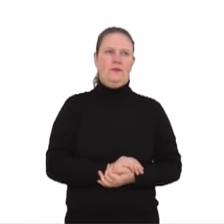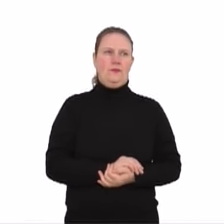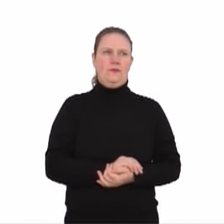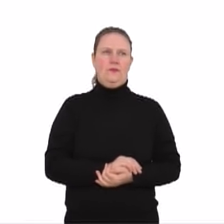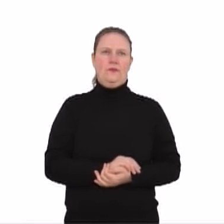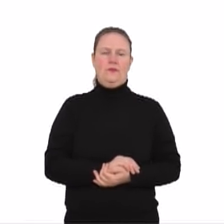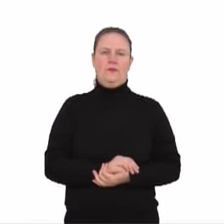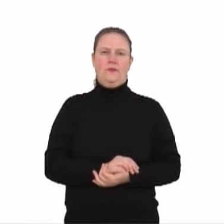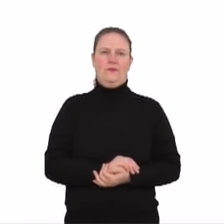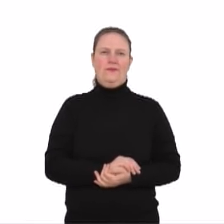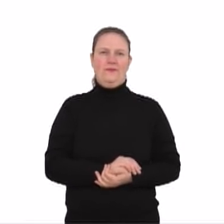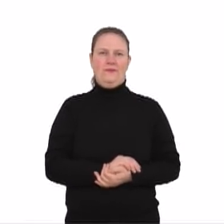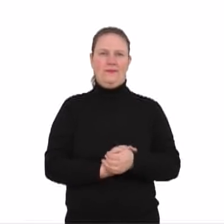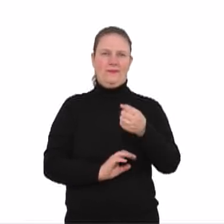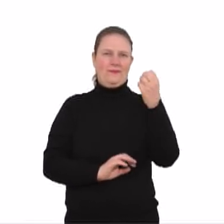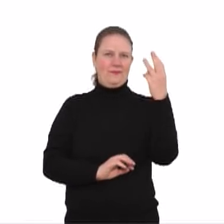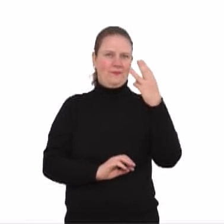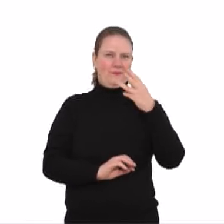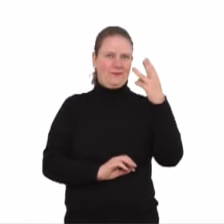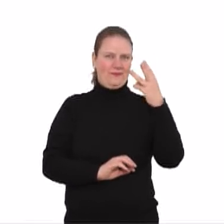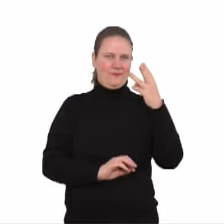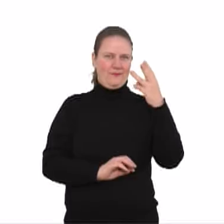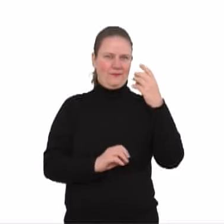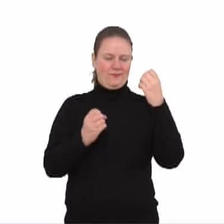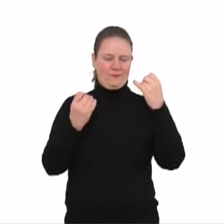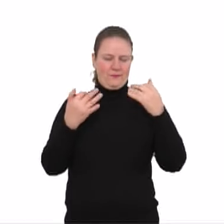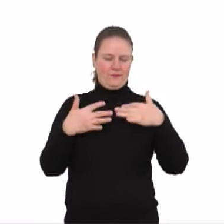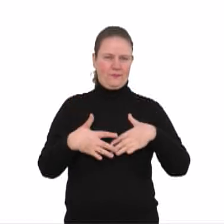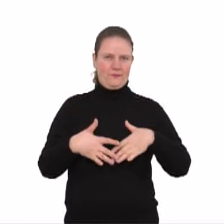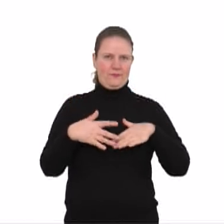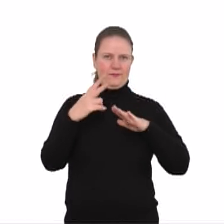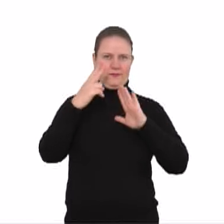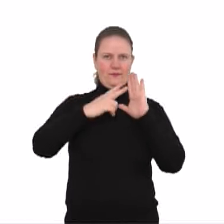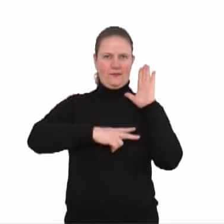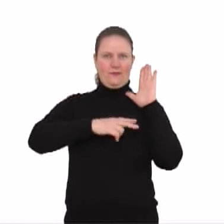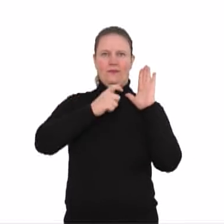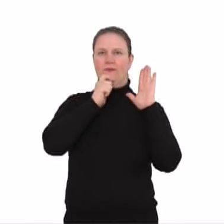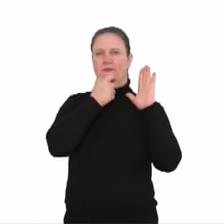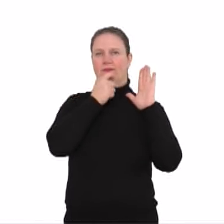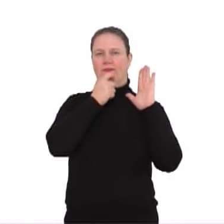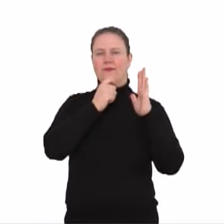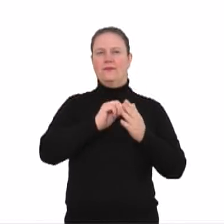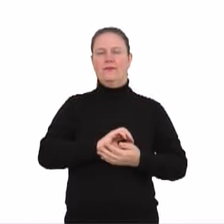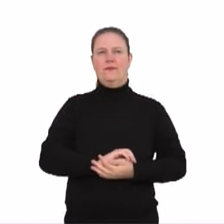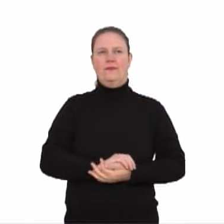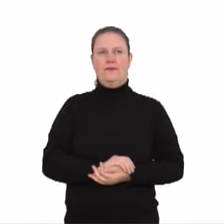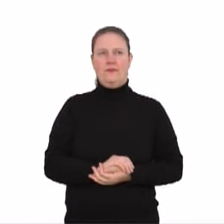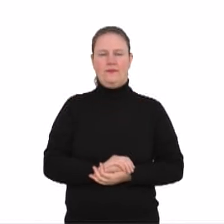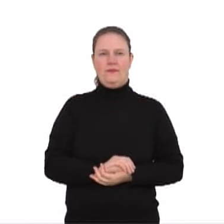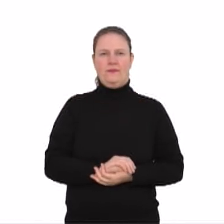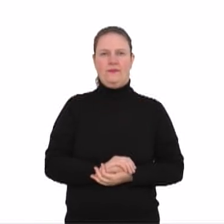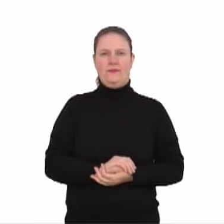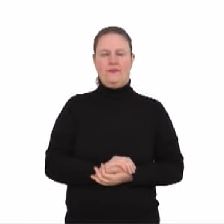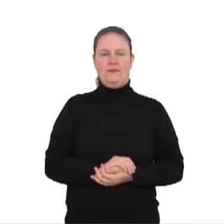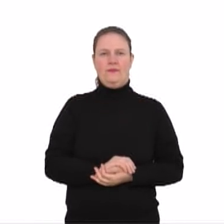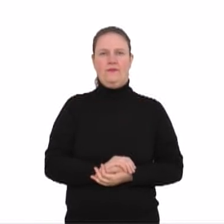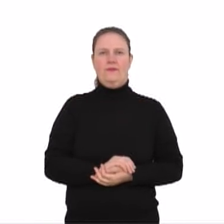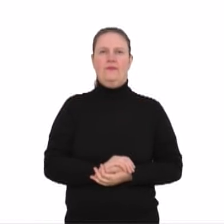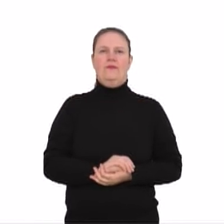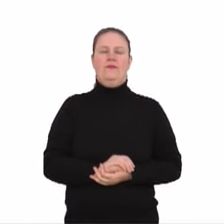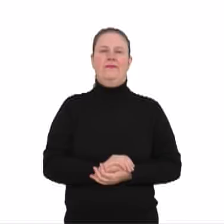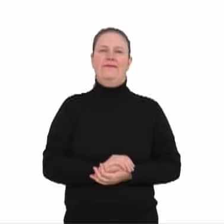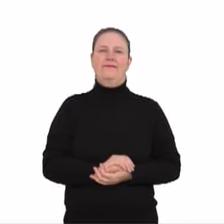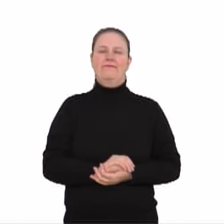Number 3, arrive at the park early. Number 4, bring supplies. Check if